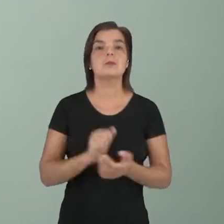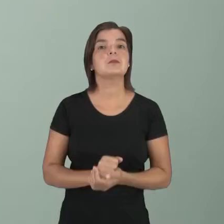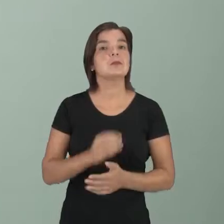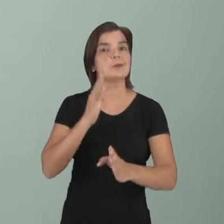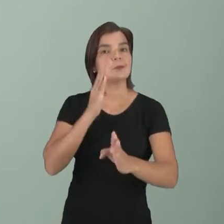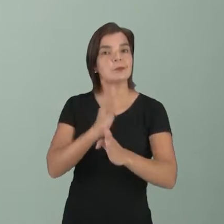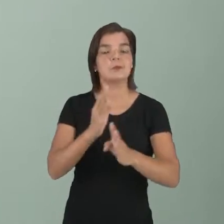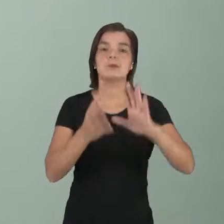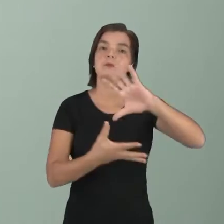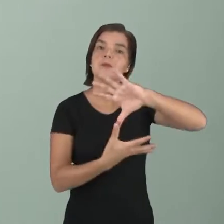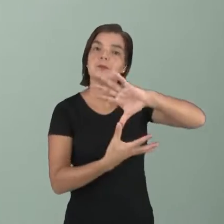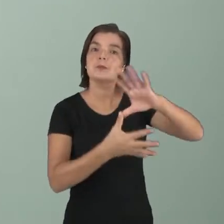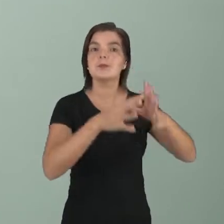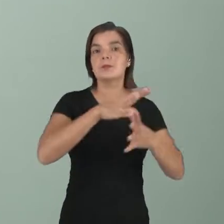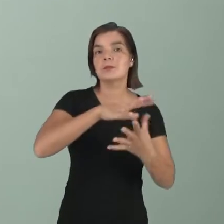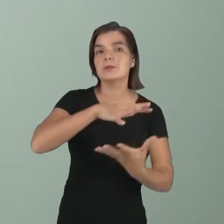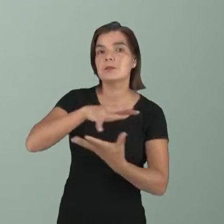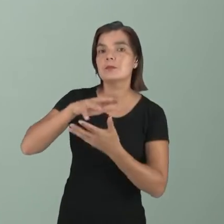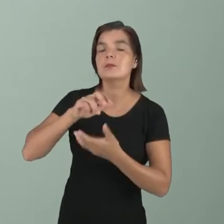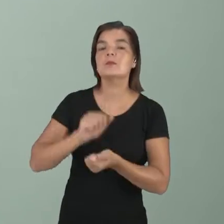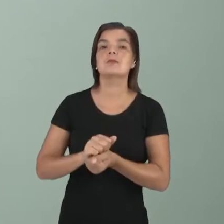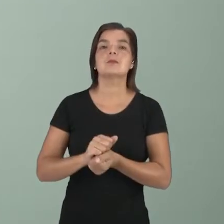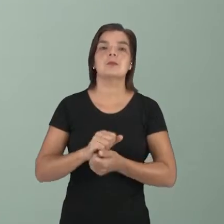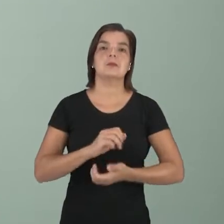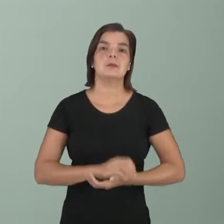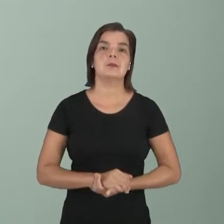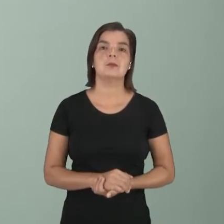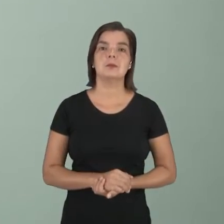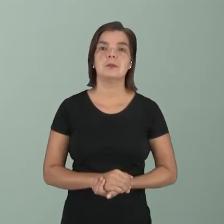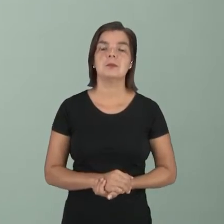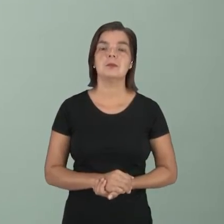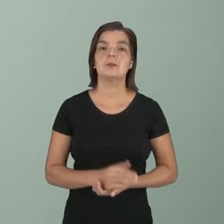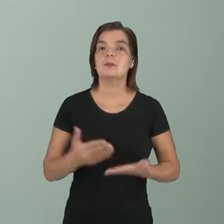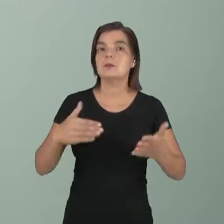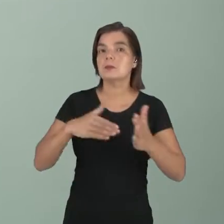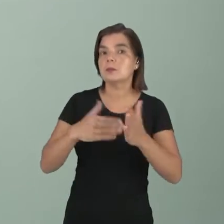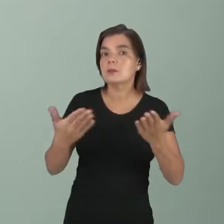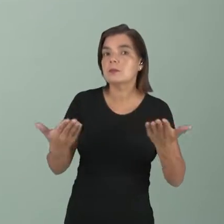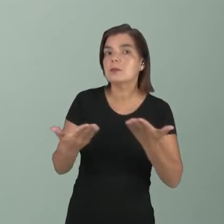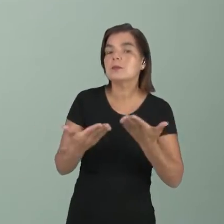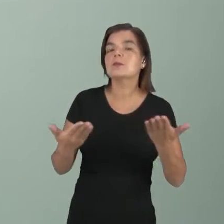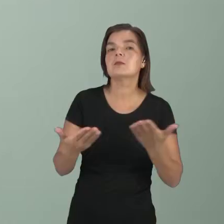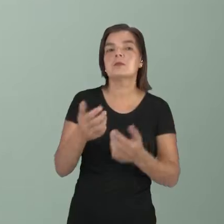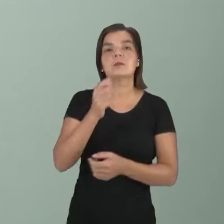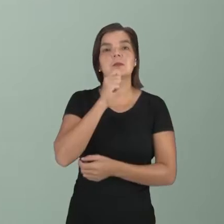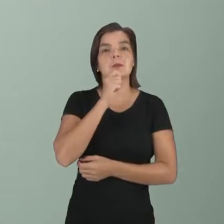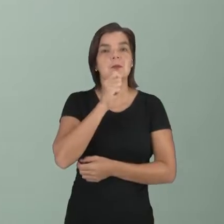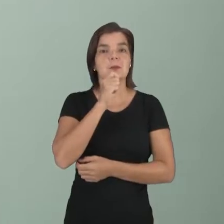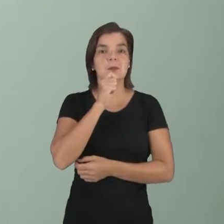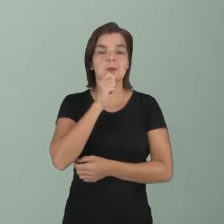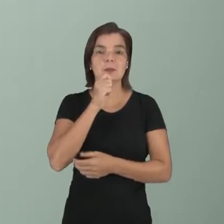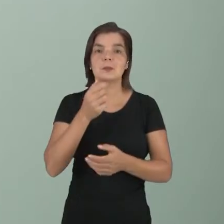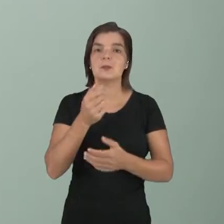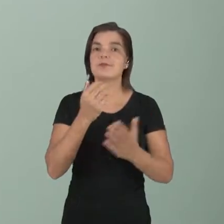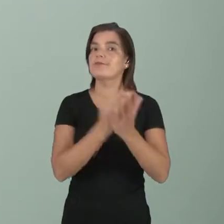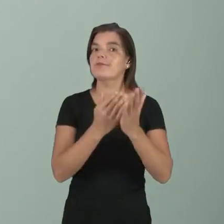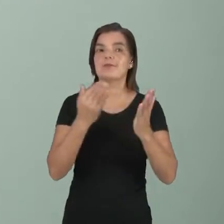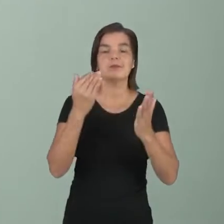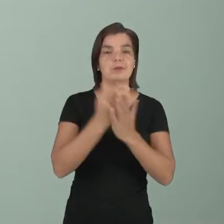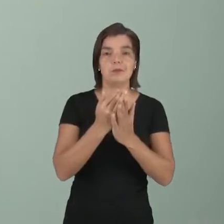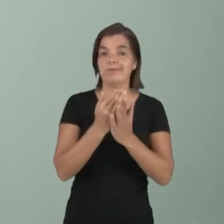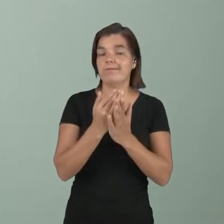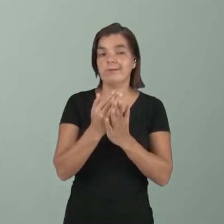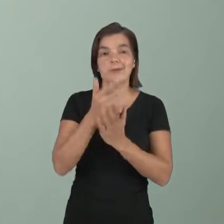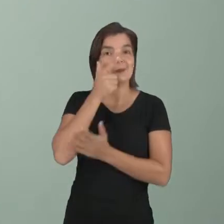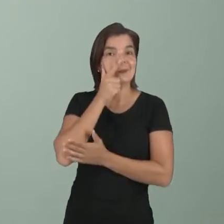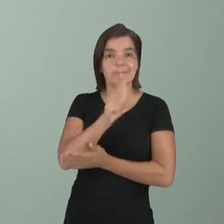devido à pandemia, que é uma questão aí que até hoje ainda não ultrapassamos, né?